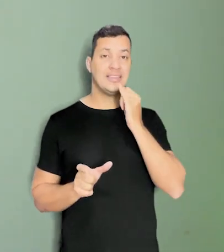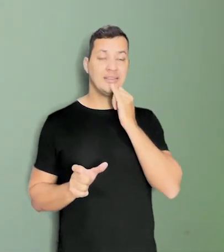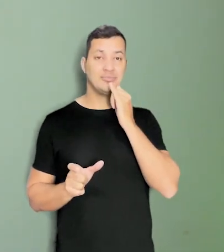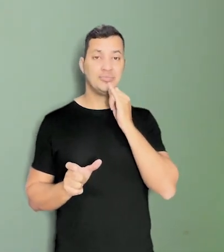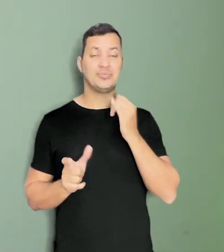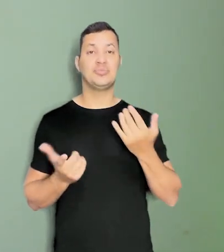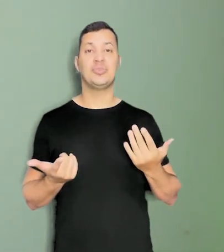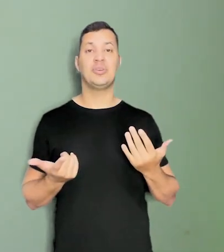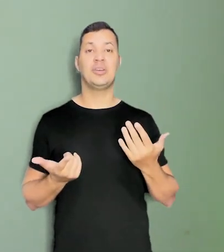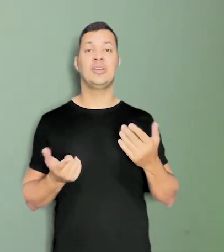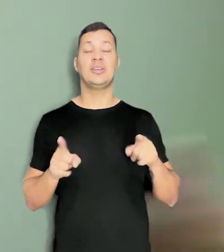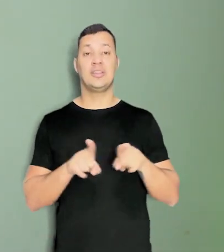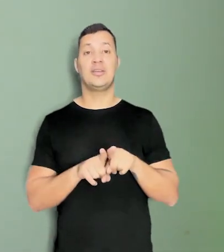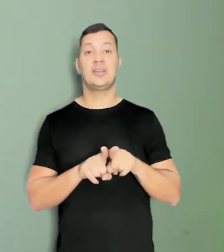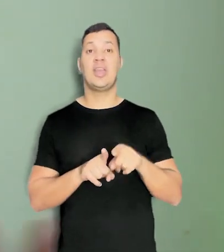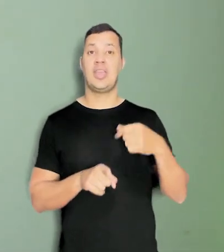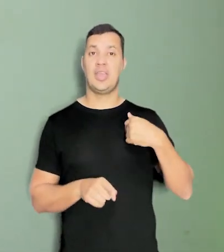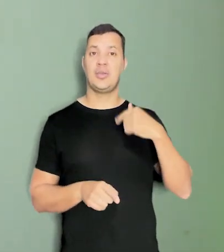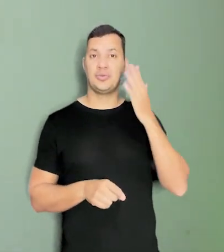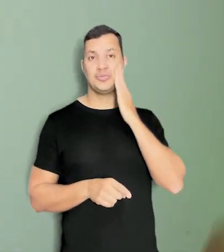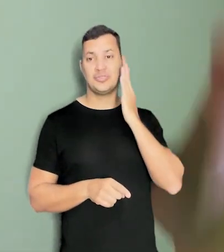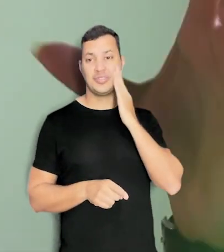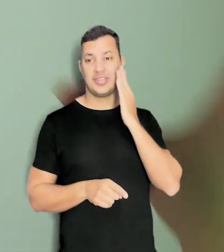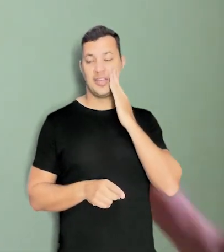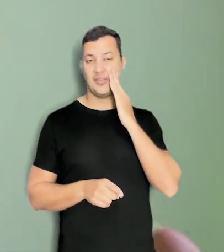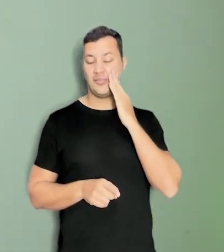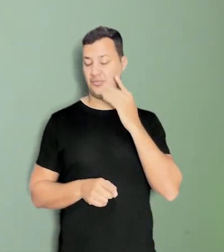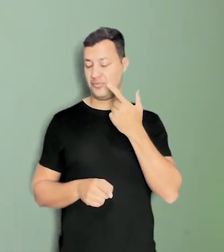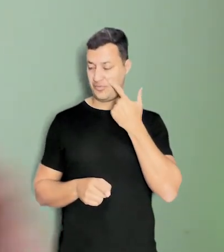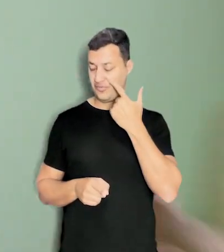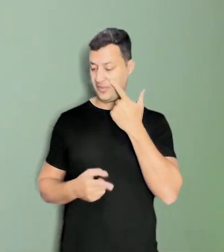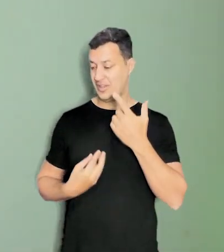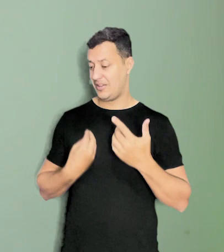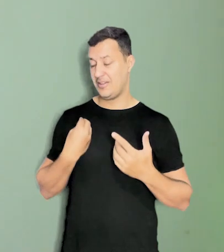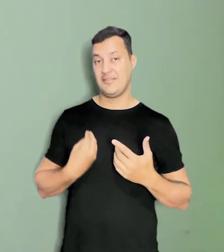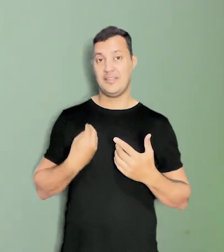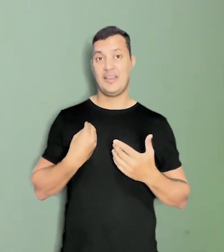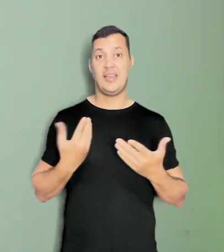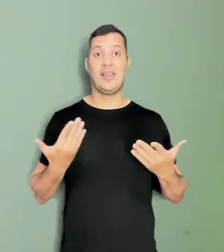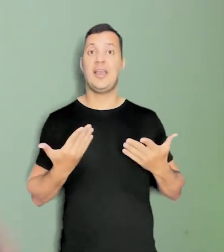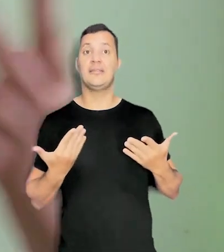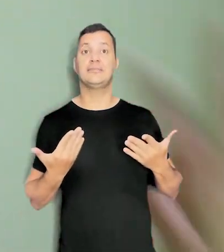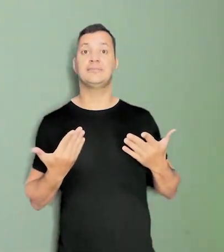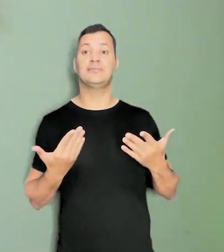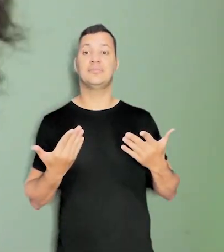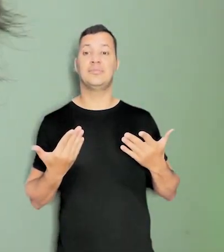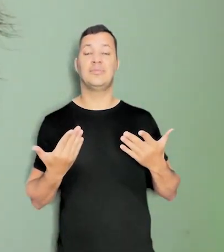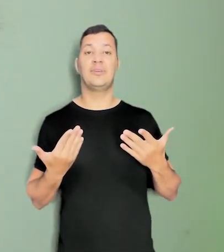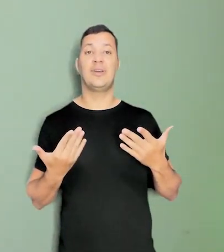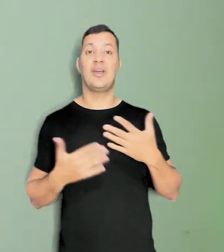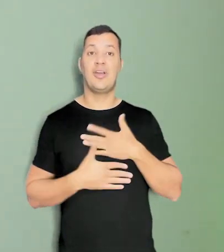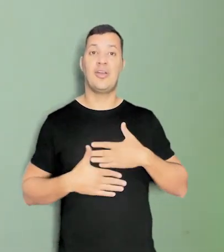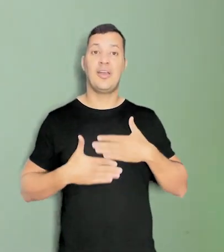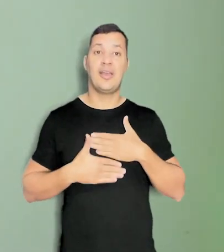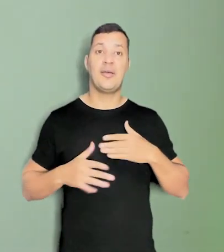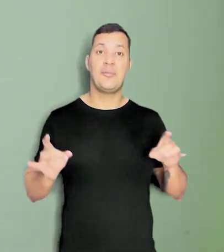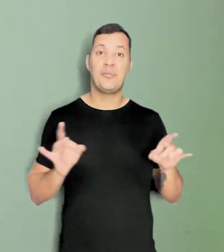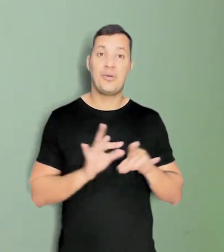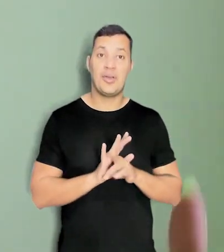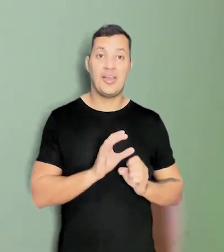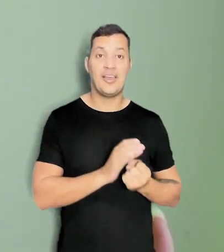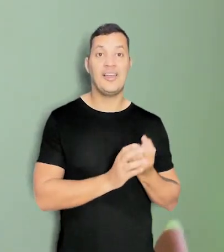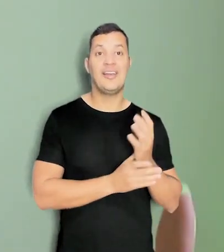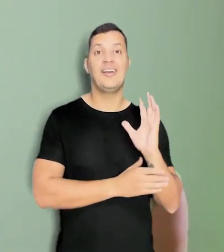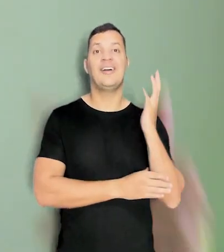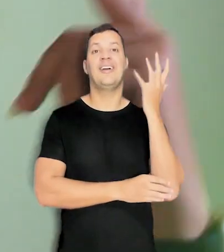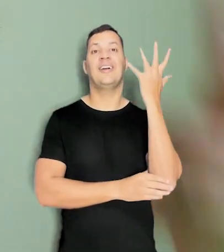solo e regar. Eu sei que eu não vou ver a árvore crescendo, tampouco gozar da sombra que ela vai produzir.